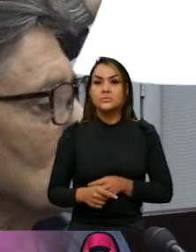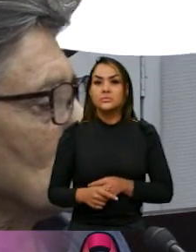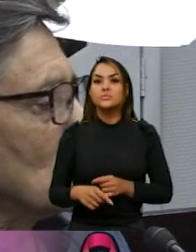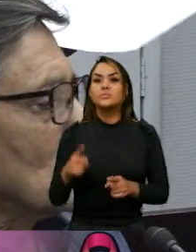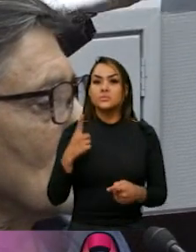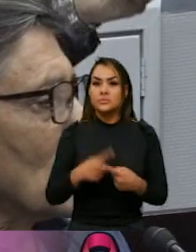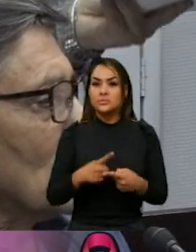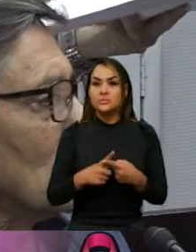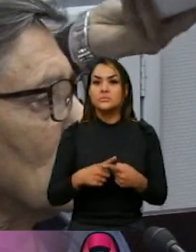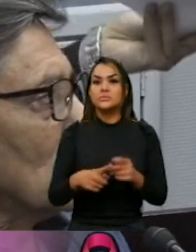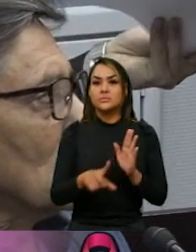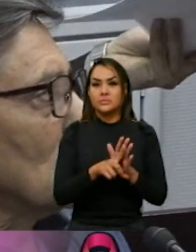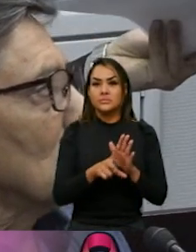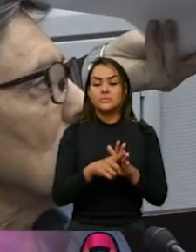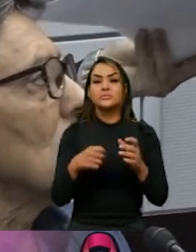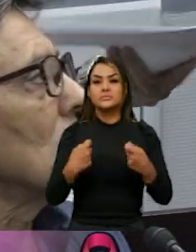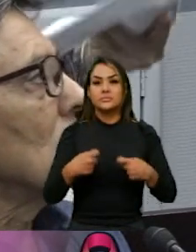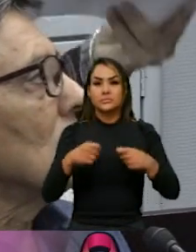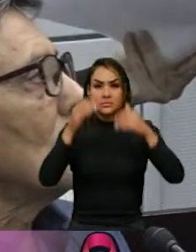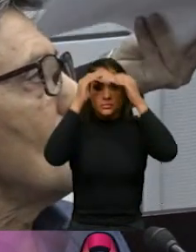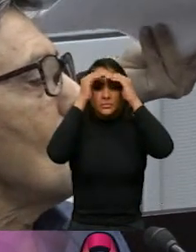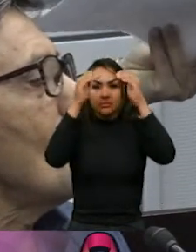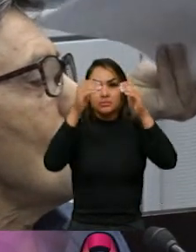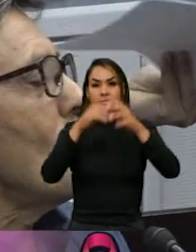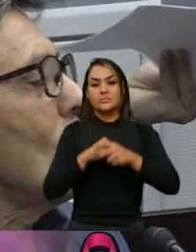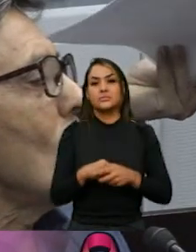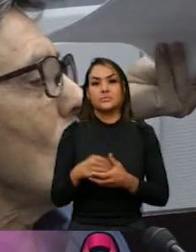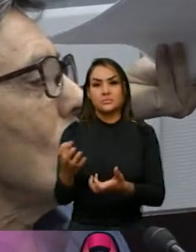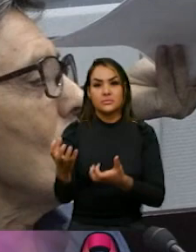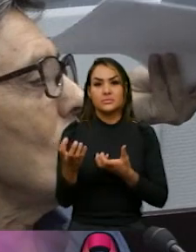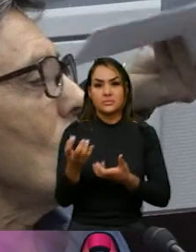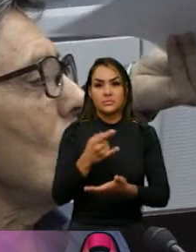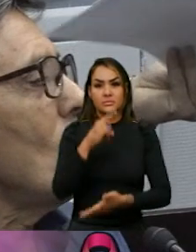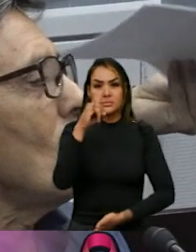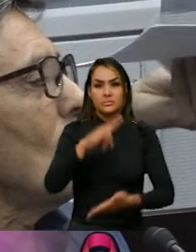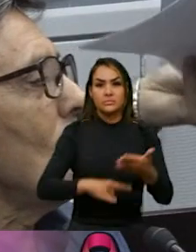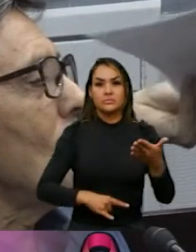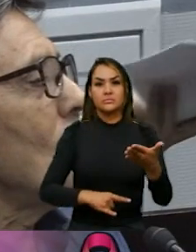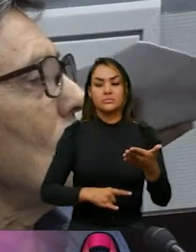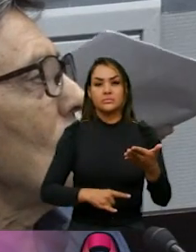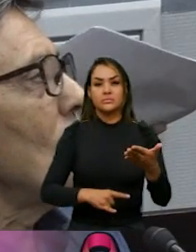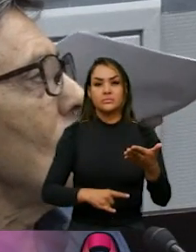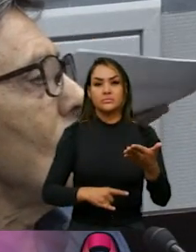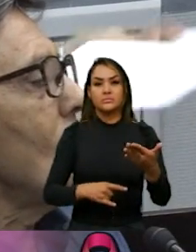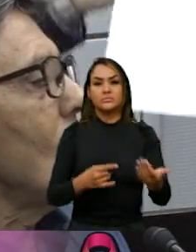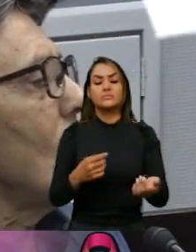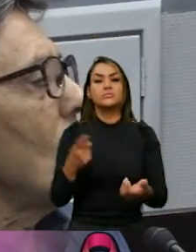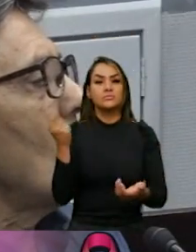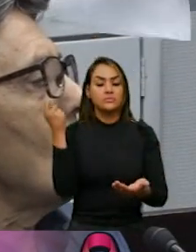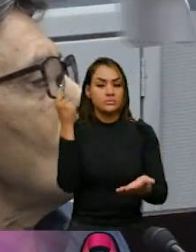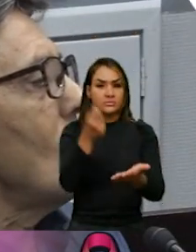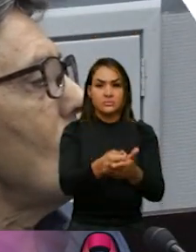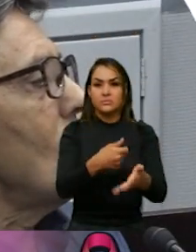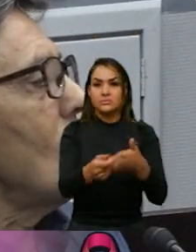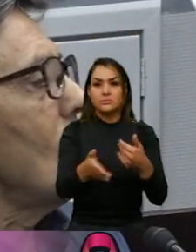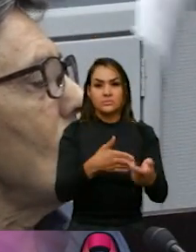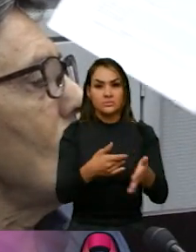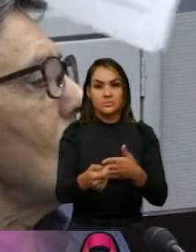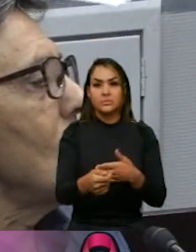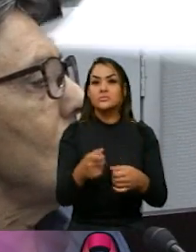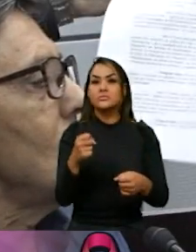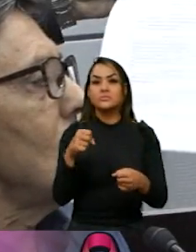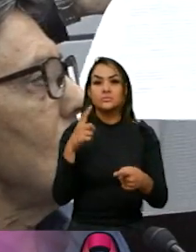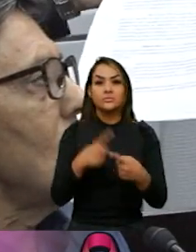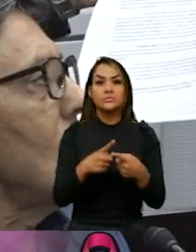tem que ser cumprido. O prefeito, ele quer um cheque em branco para fazer o que quer com o dinheiro, para fazer o que quer com os 35 milhões de reais, porque se não está na lei, ele não